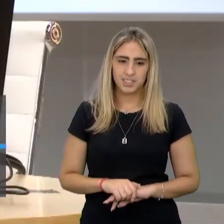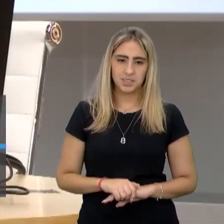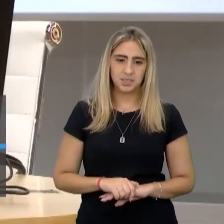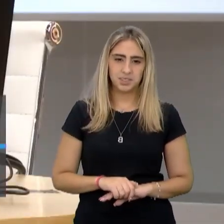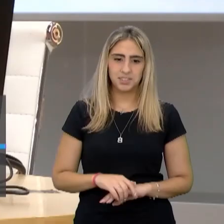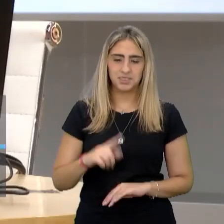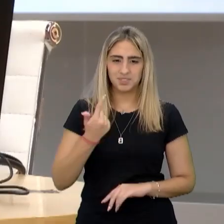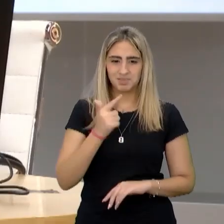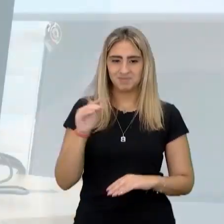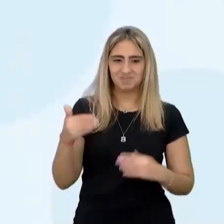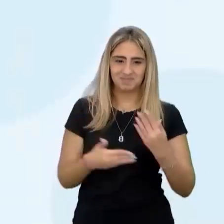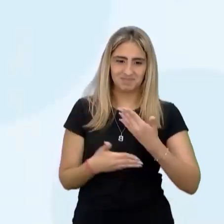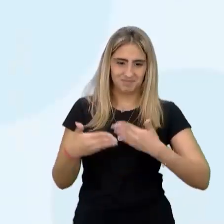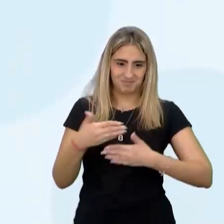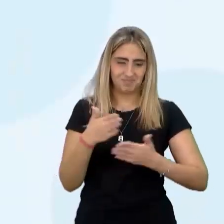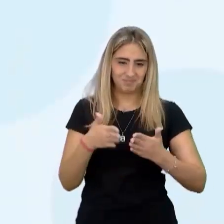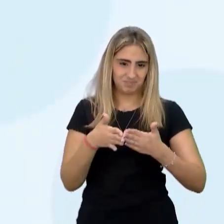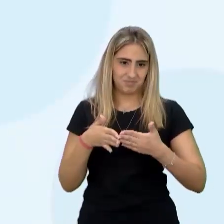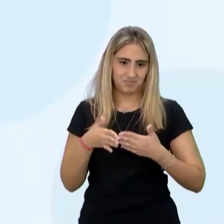próximo, produção,